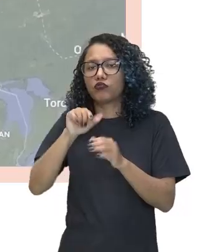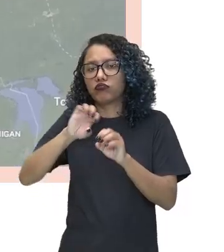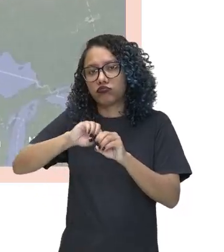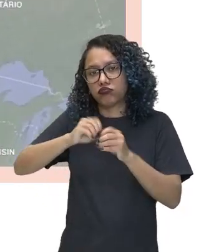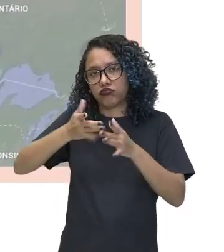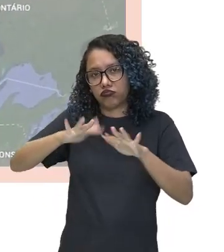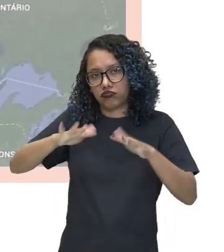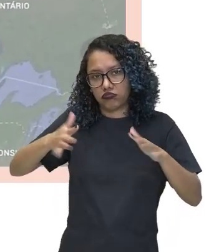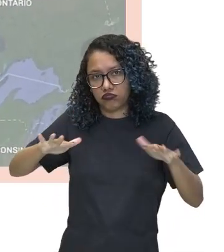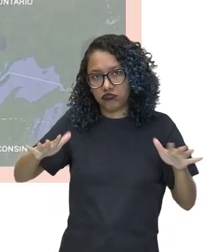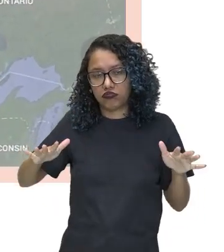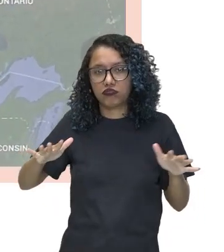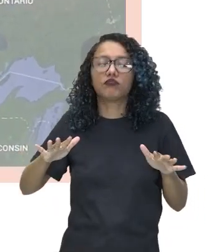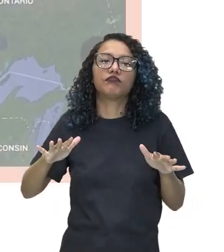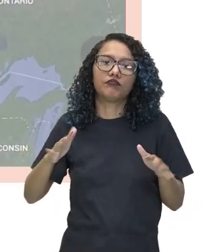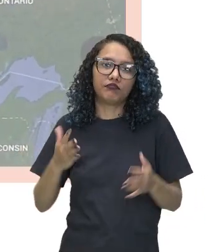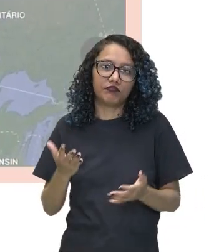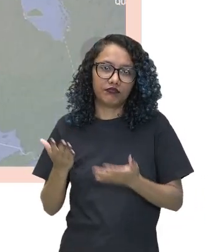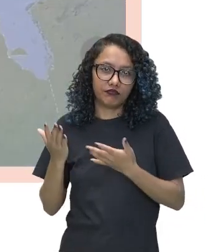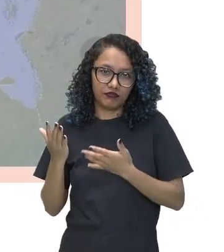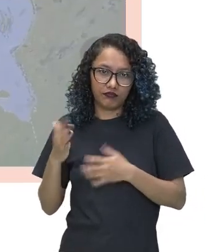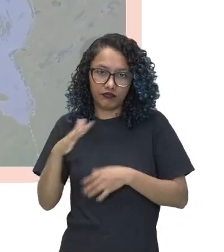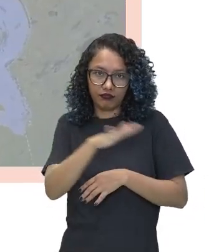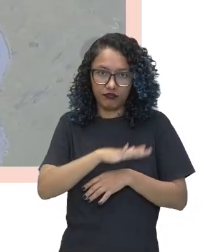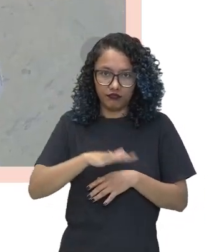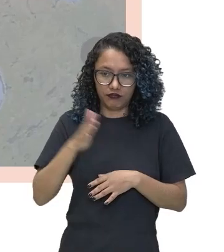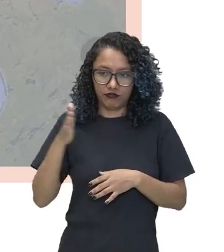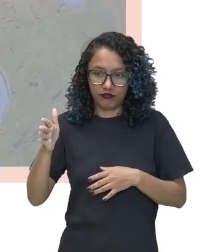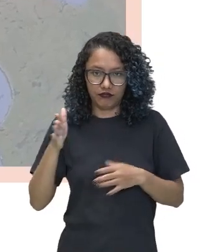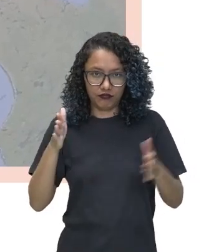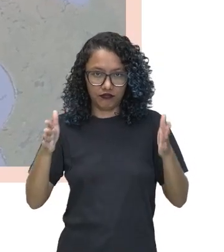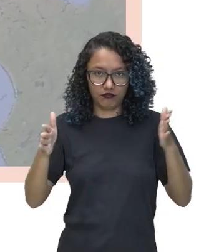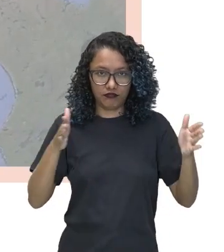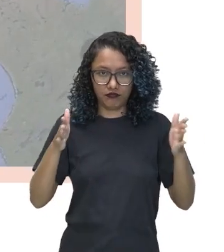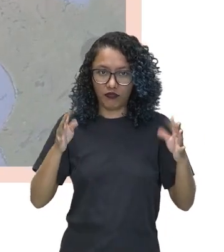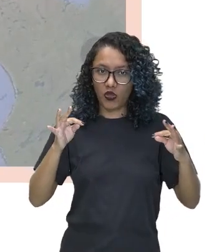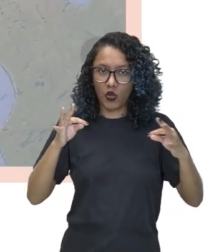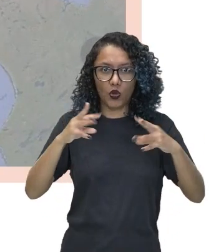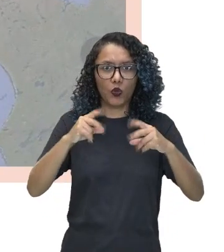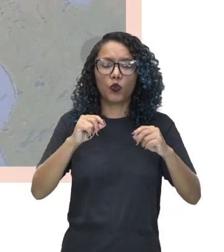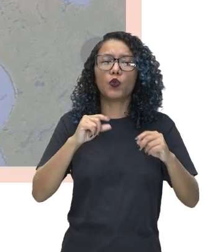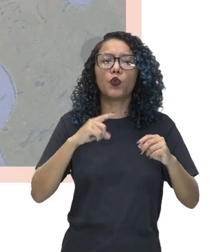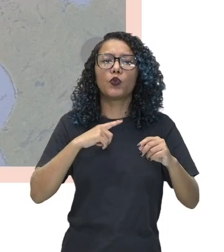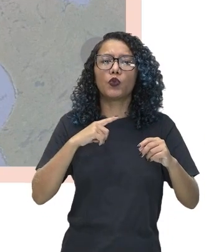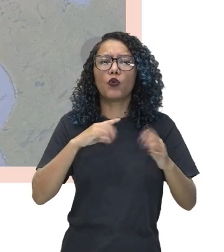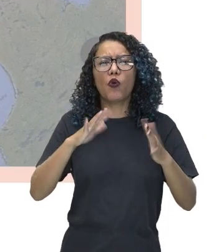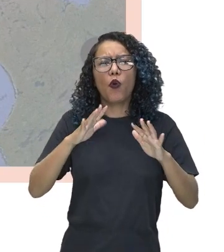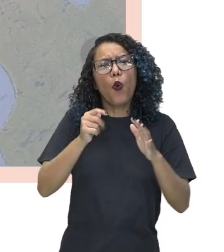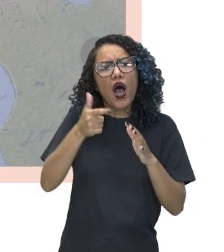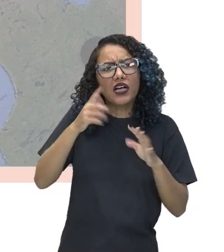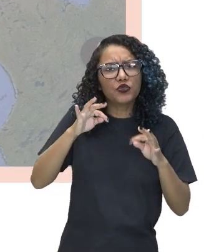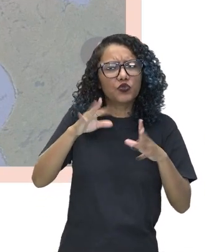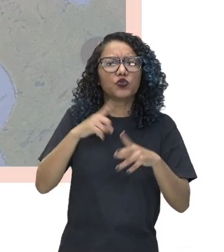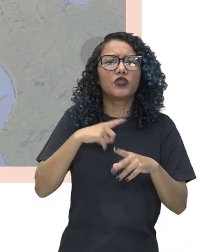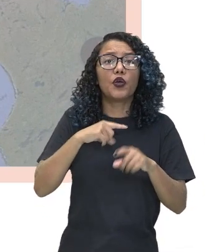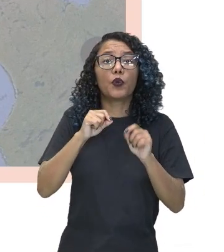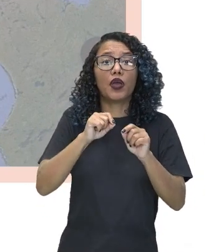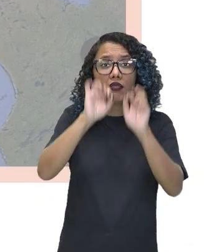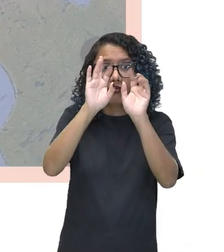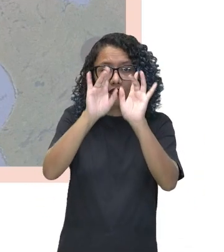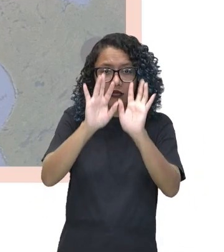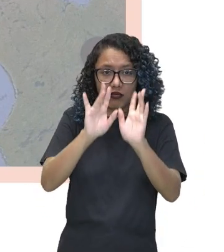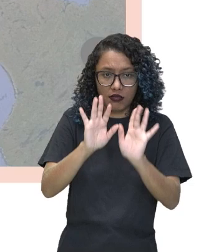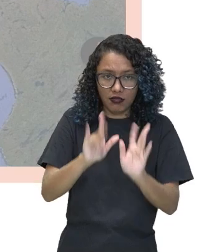observar, parte desse território, olha só, estão cobertos de neve. E é justamente por isso que faz com que essas